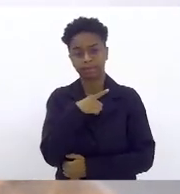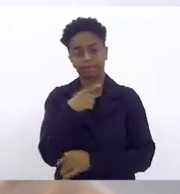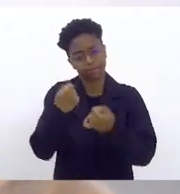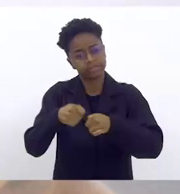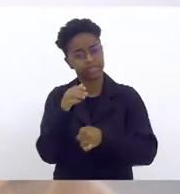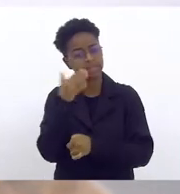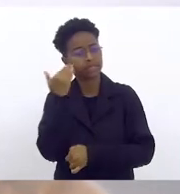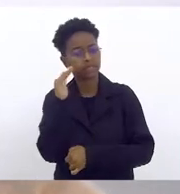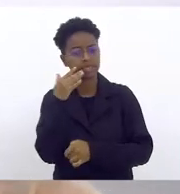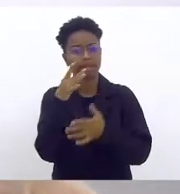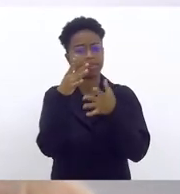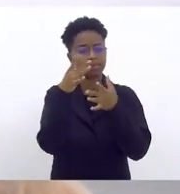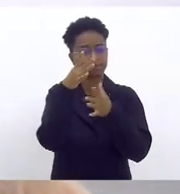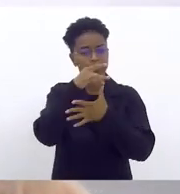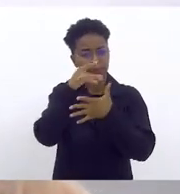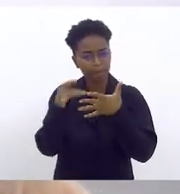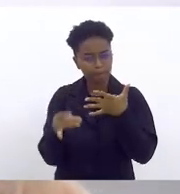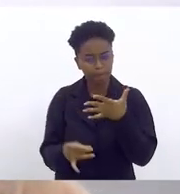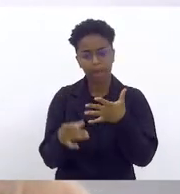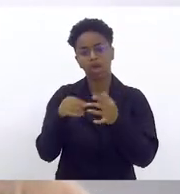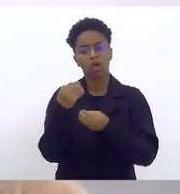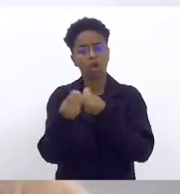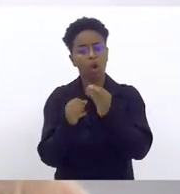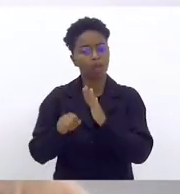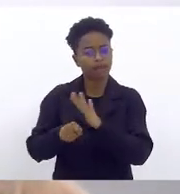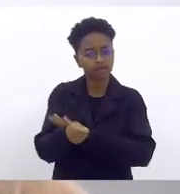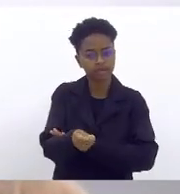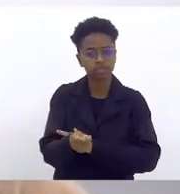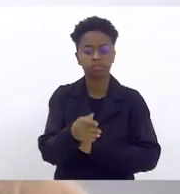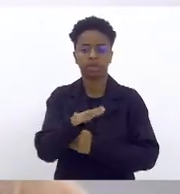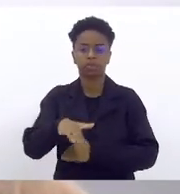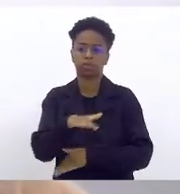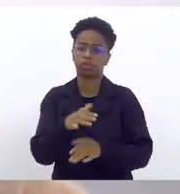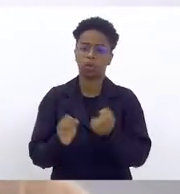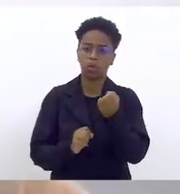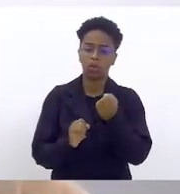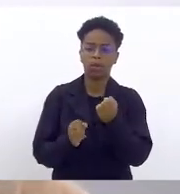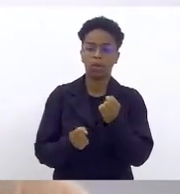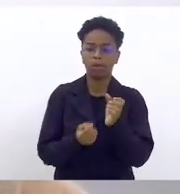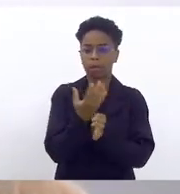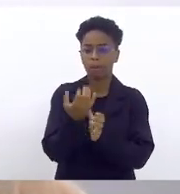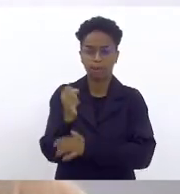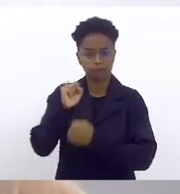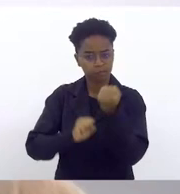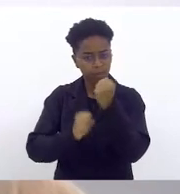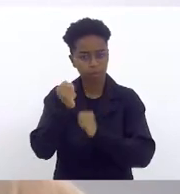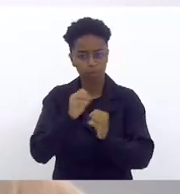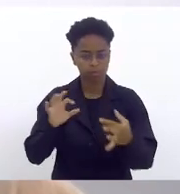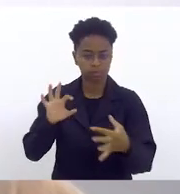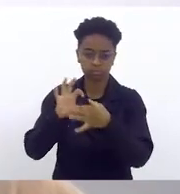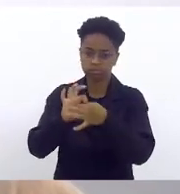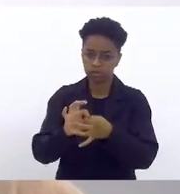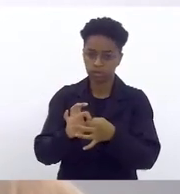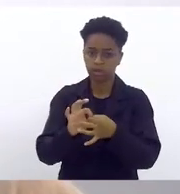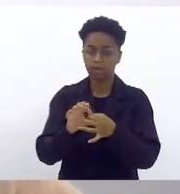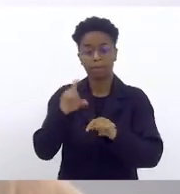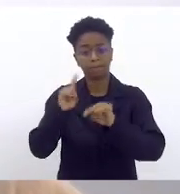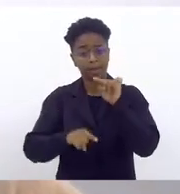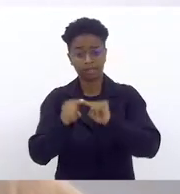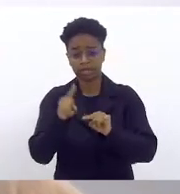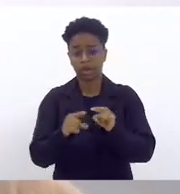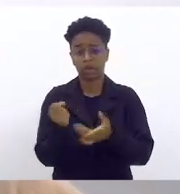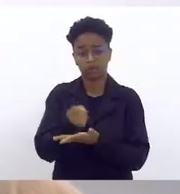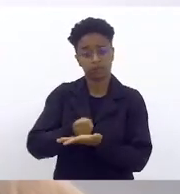entender as peculiaridades de investimento na produção mais diretamente ligada a insumos